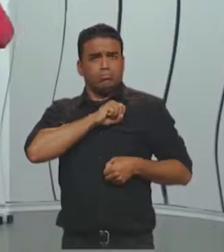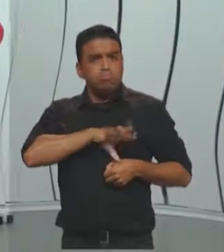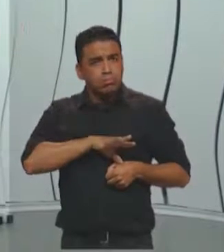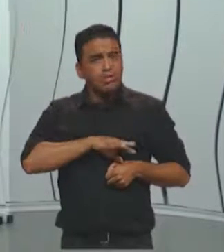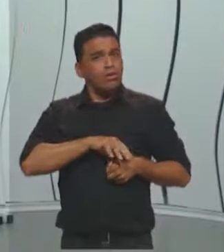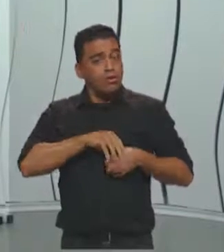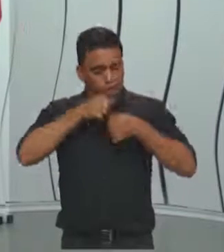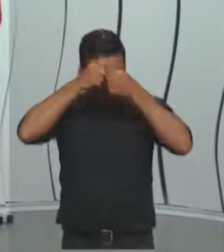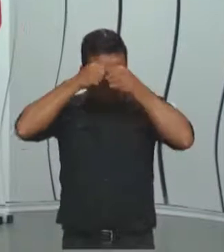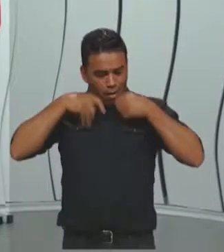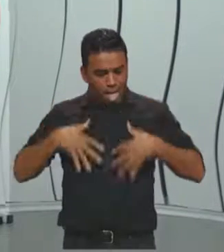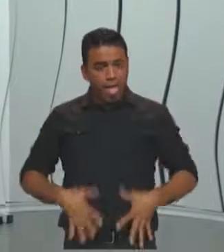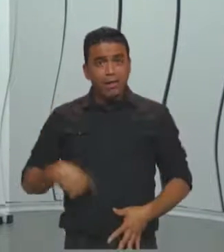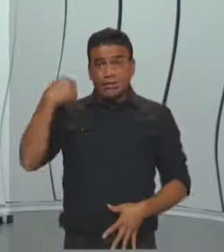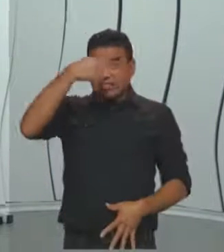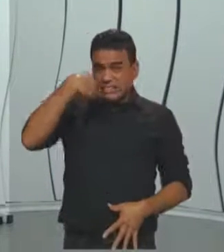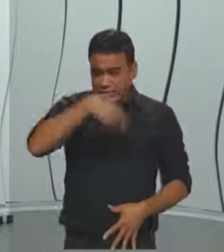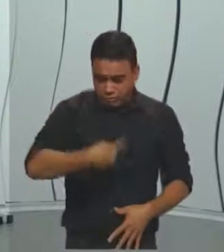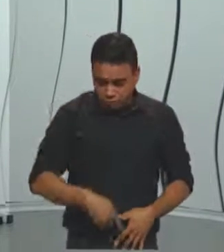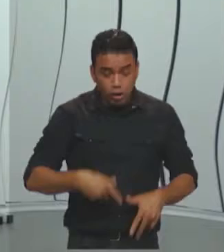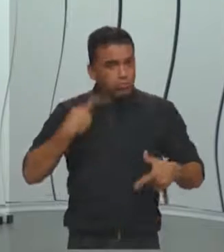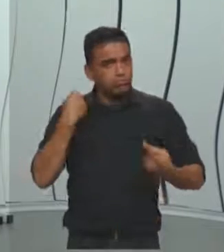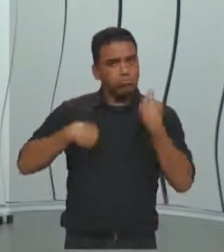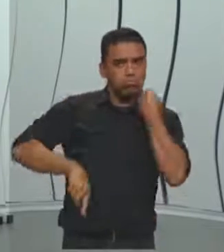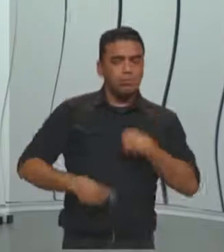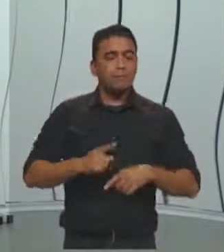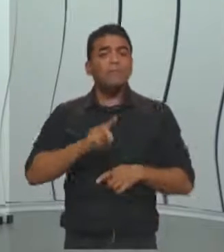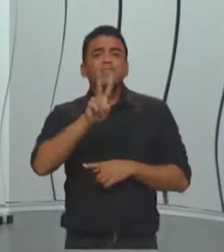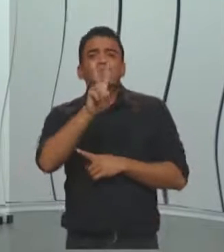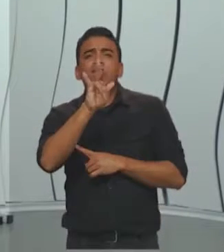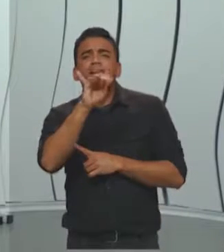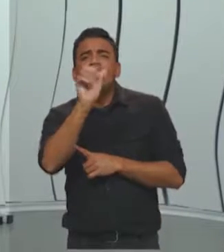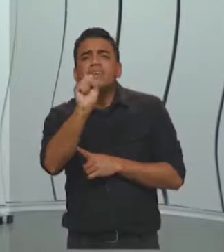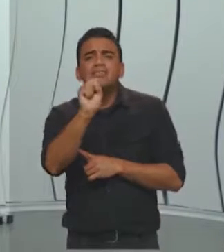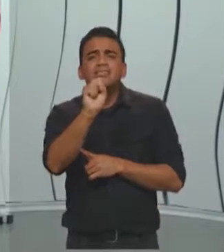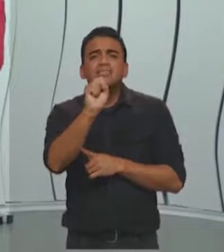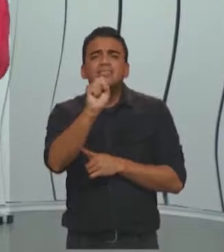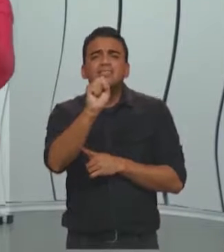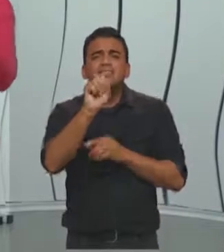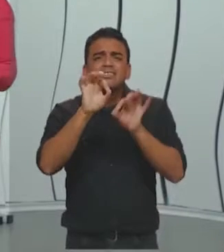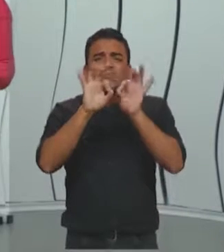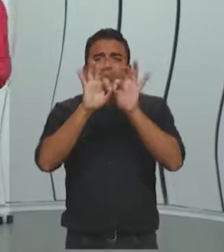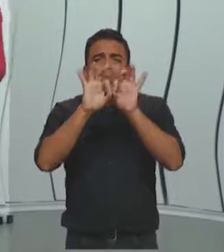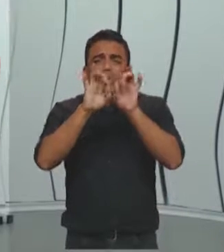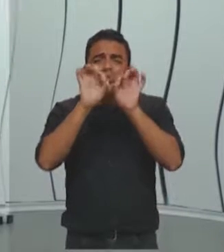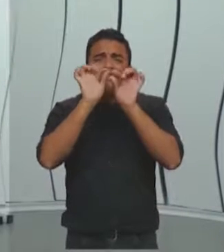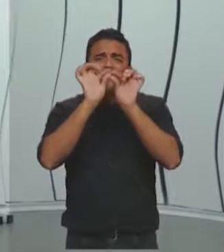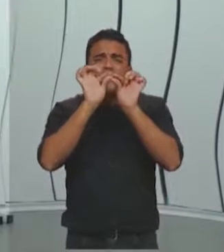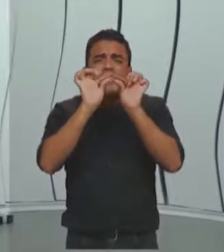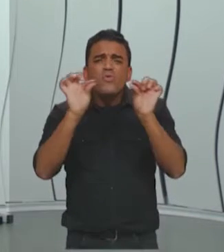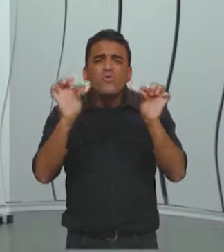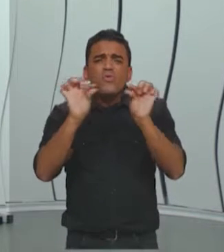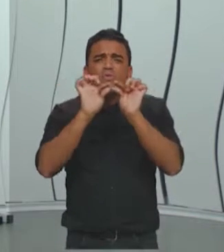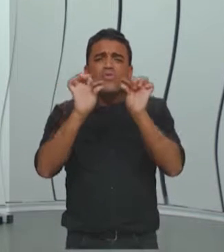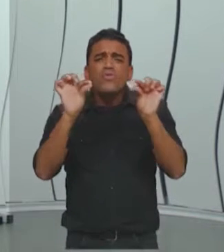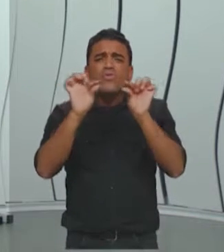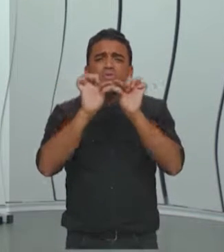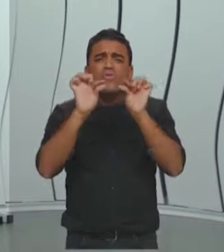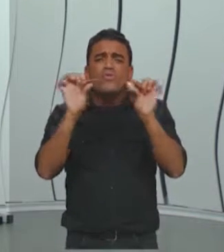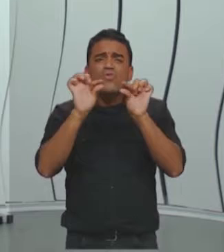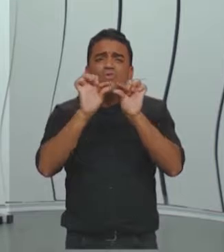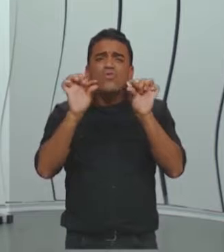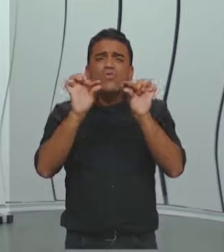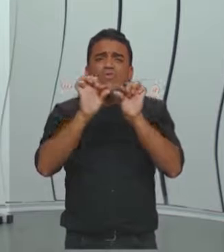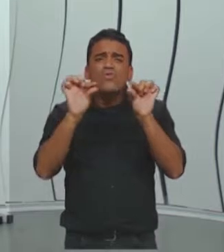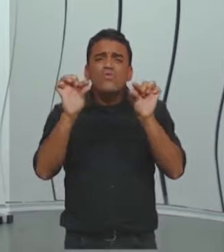sangue, conduzir por todo o corpo. As veias, elas têm uma estrutura mais delicada, mais fina,